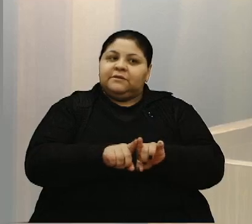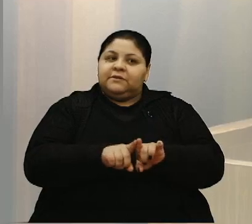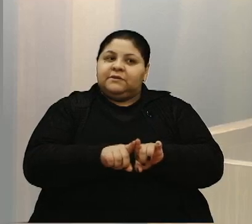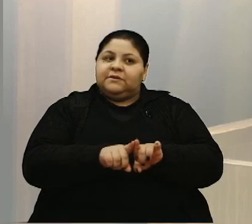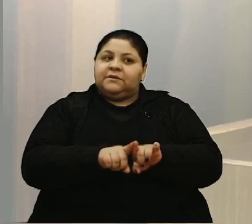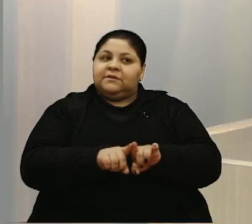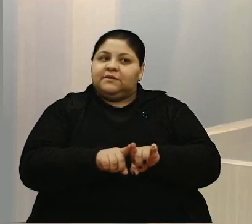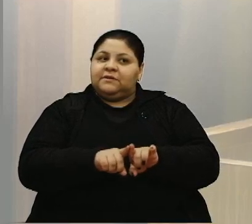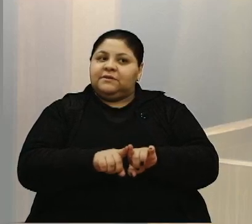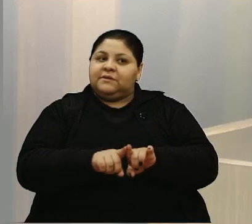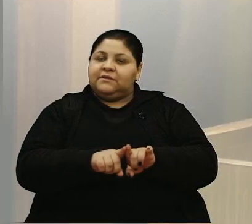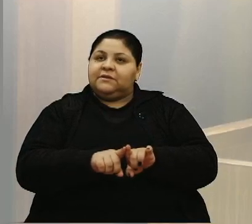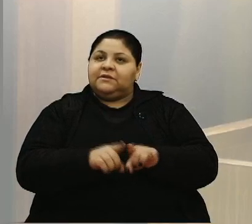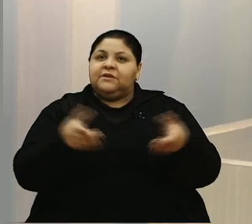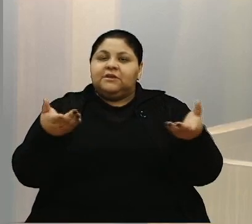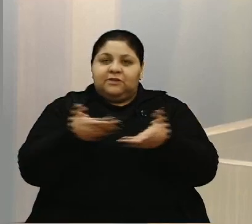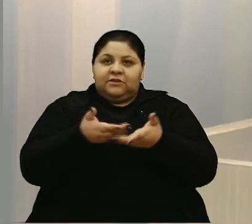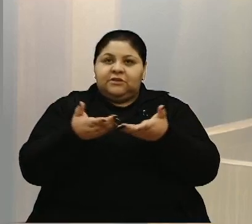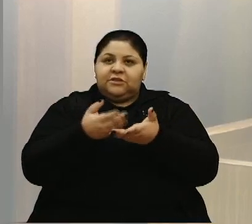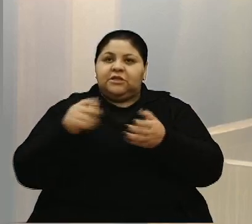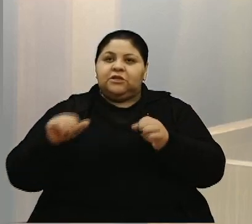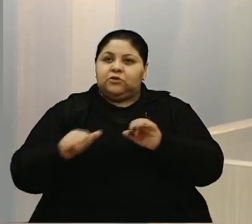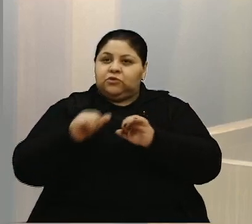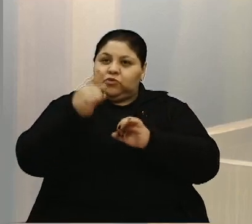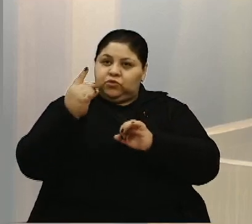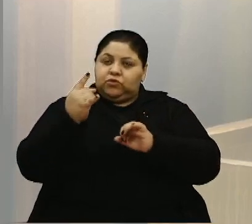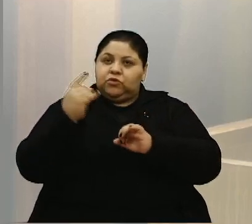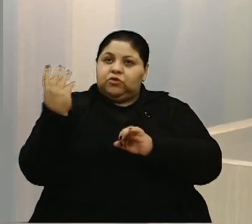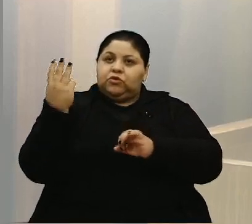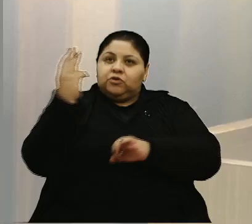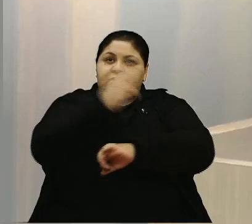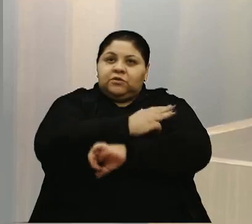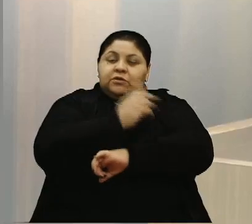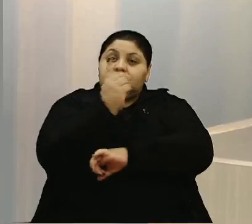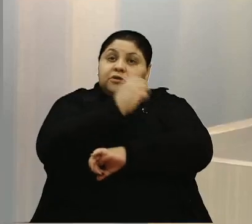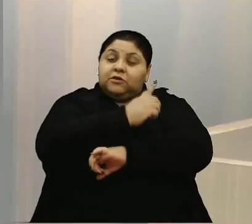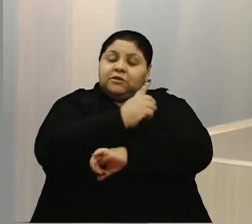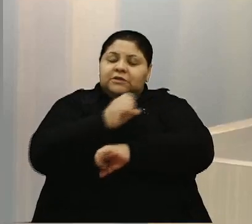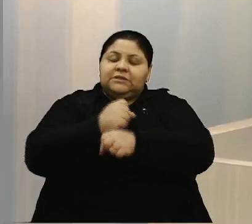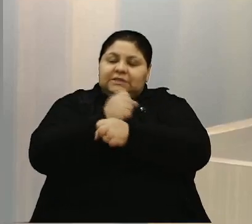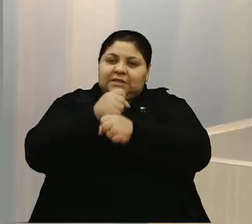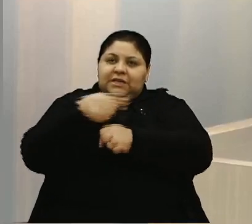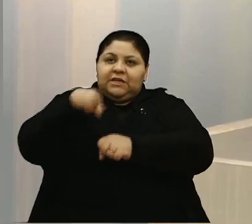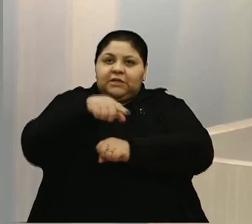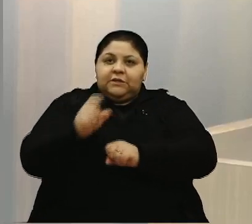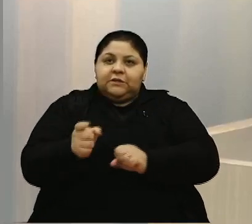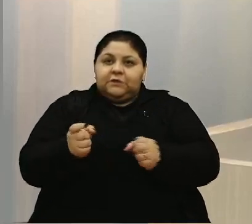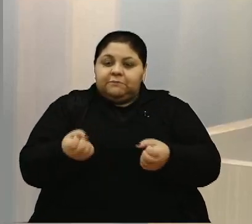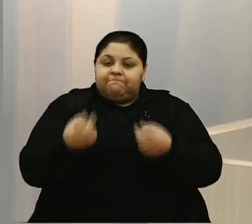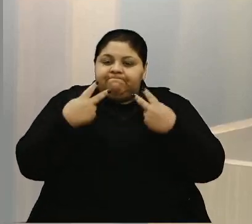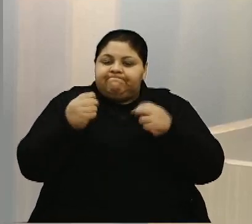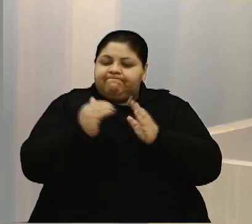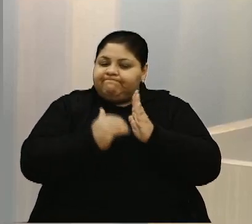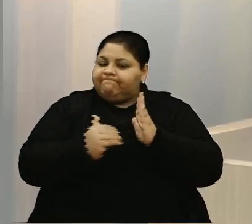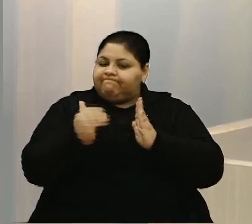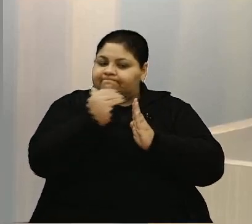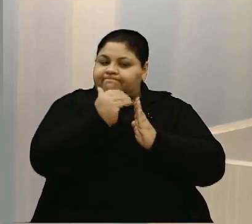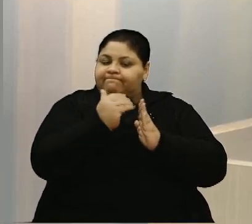ouviram falar disso nos últimos 3 anos, a gente percebe um aumento, mas não um